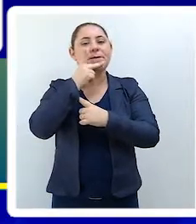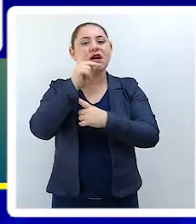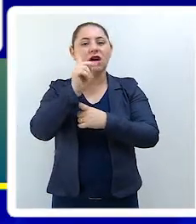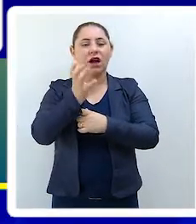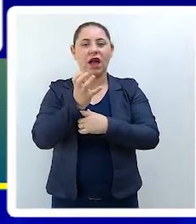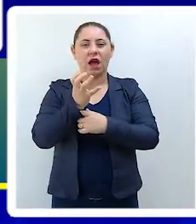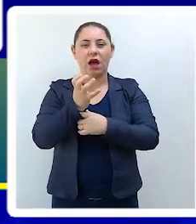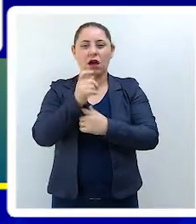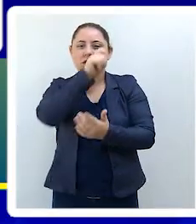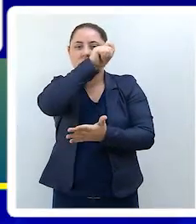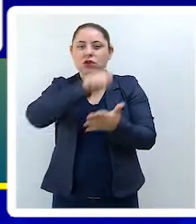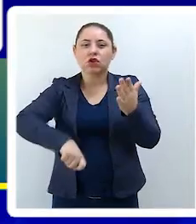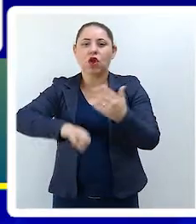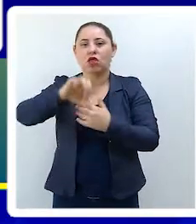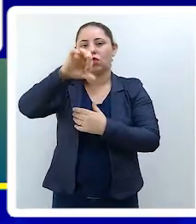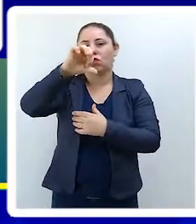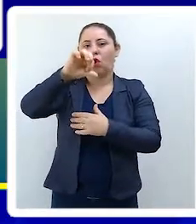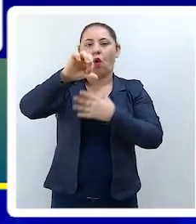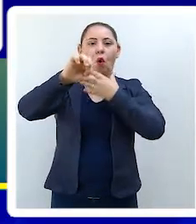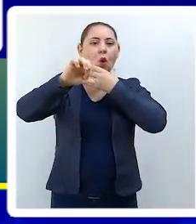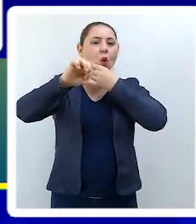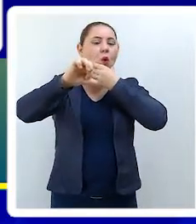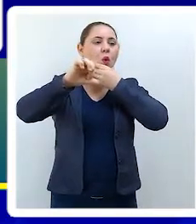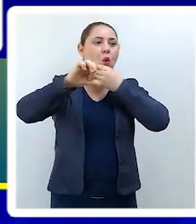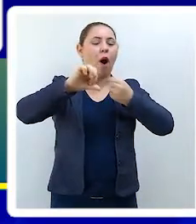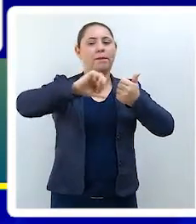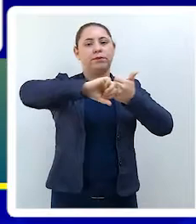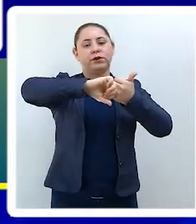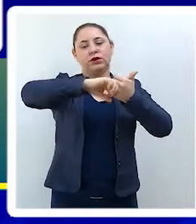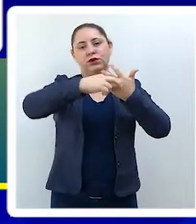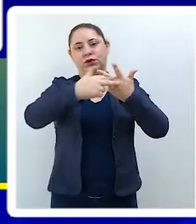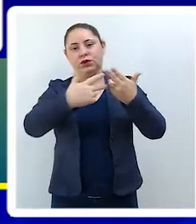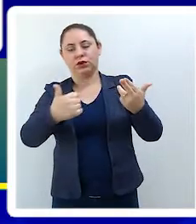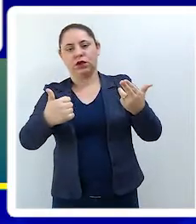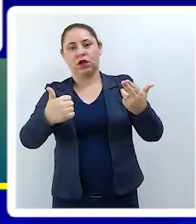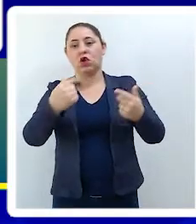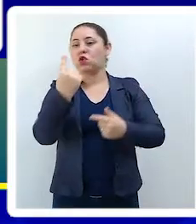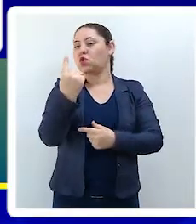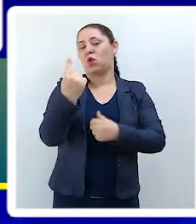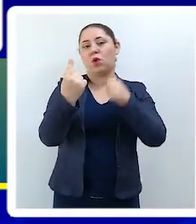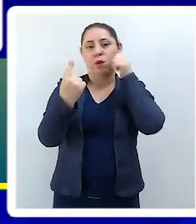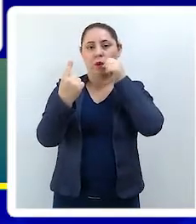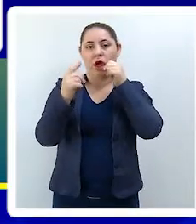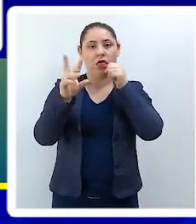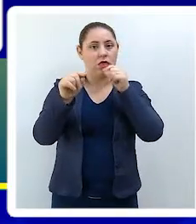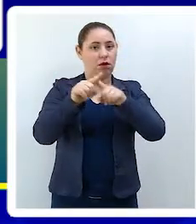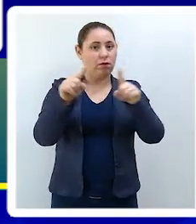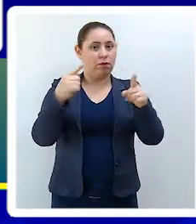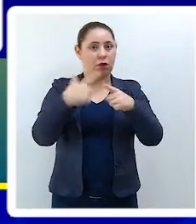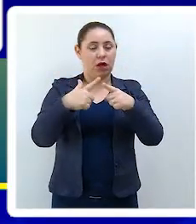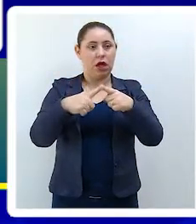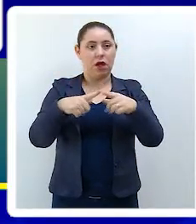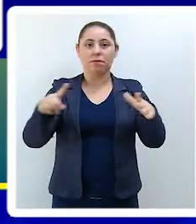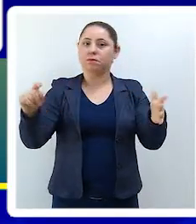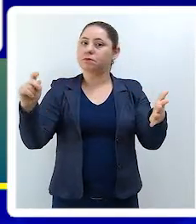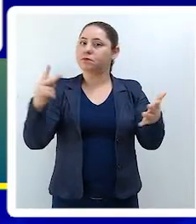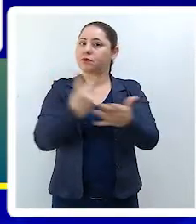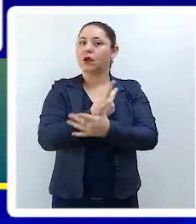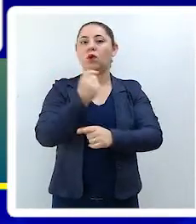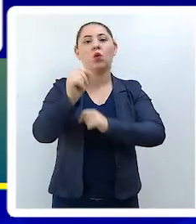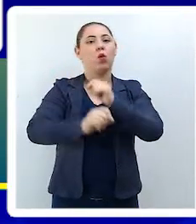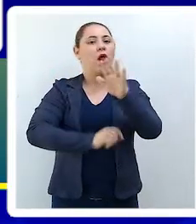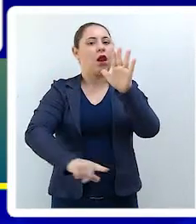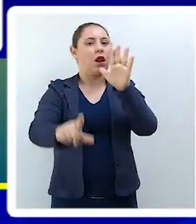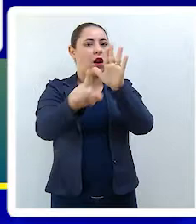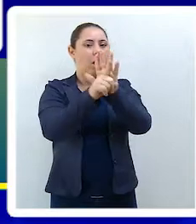quer concorrer, ele registrar 9 candidatos do gênero masculino e apenas uma do gênero feminino, porque isso vai infringir